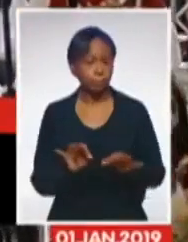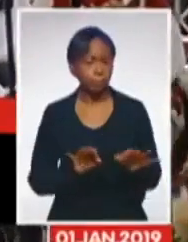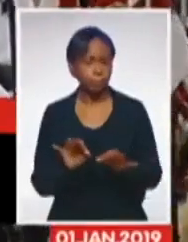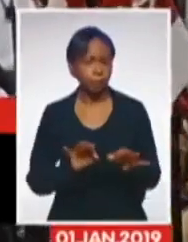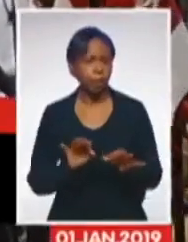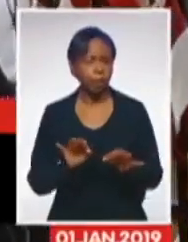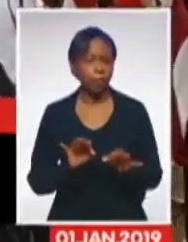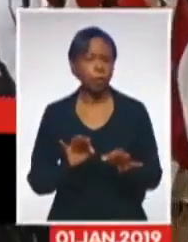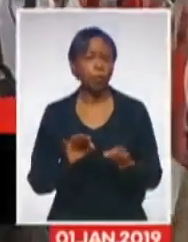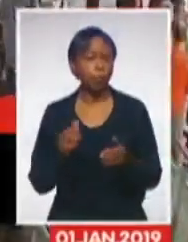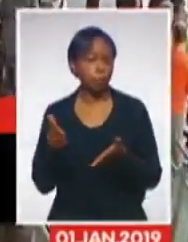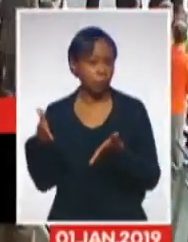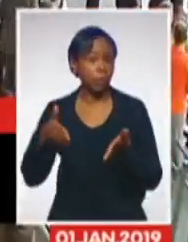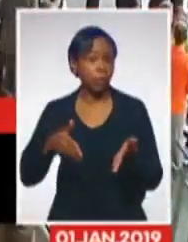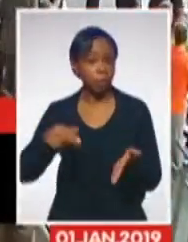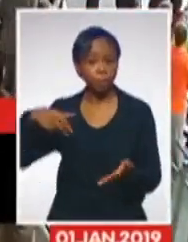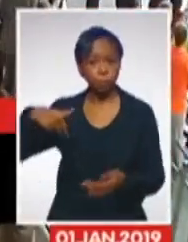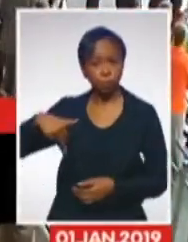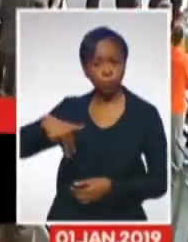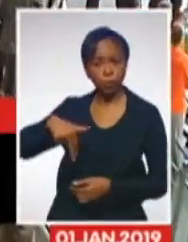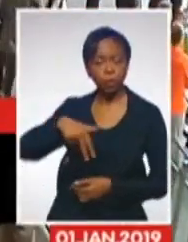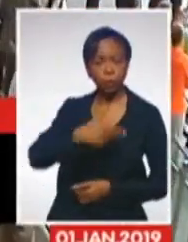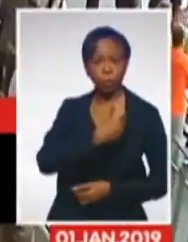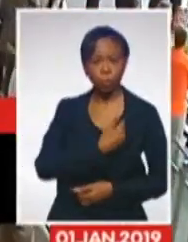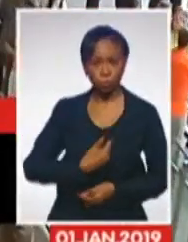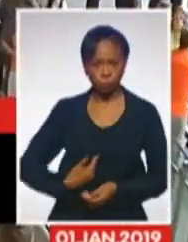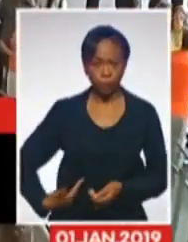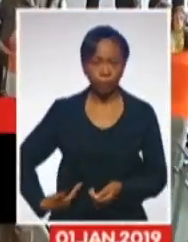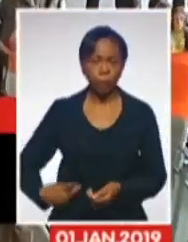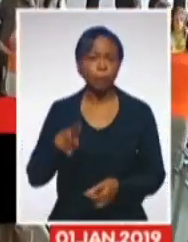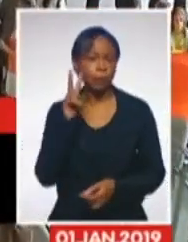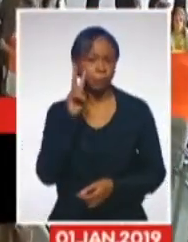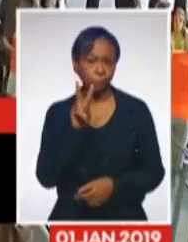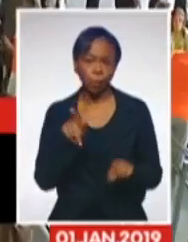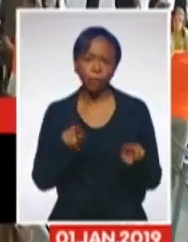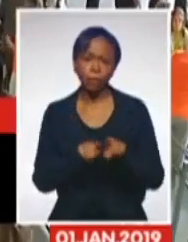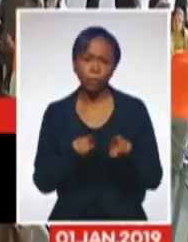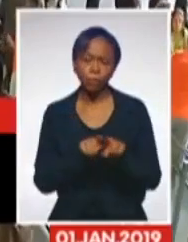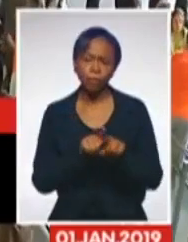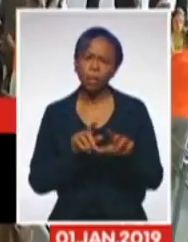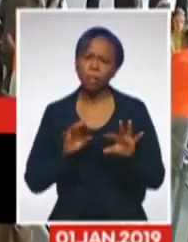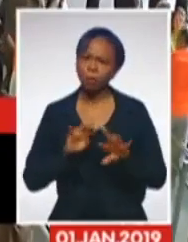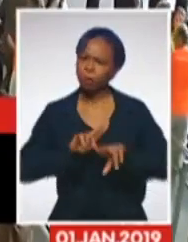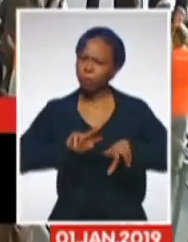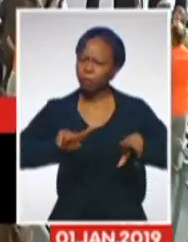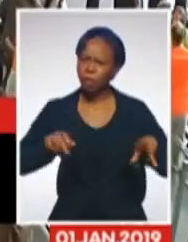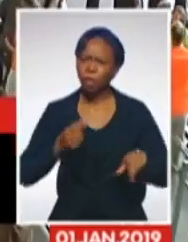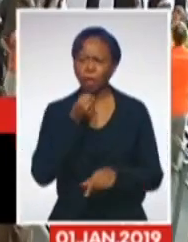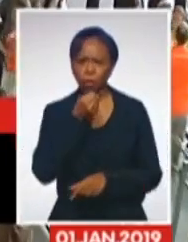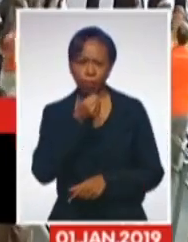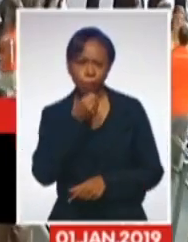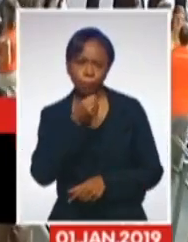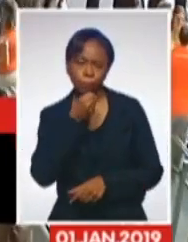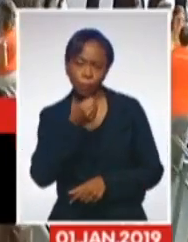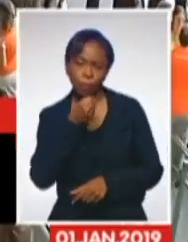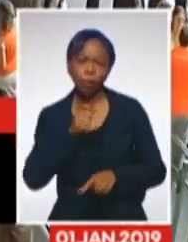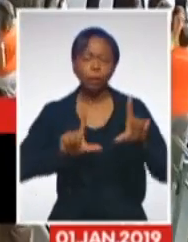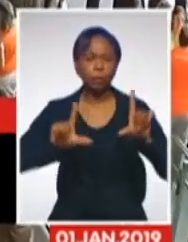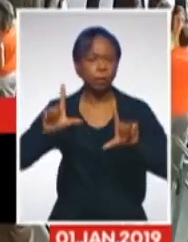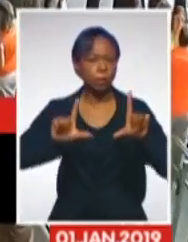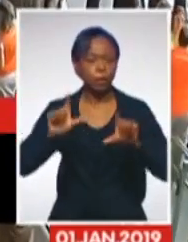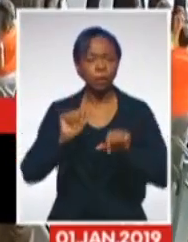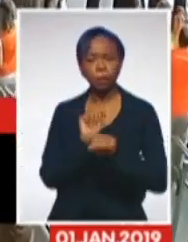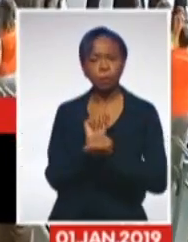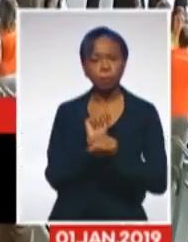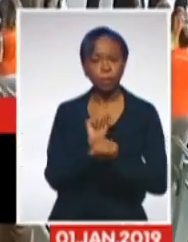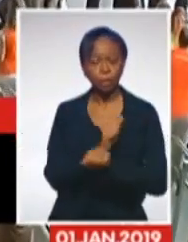está aguardando, todo mundo aguardando nesse momento. Observamos também a presença de repórteres da imprensa aguardando o governador